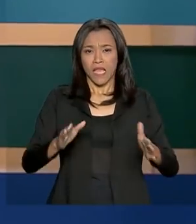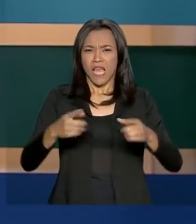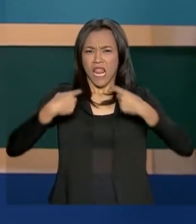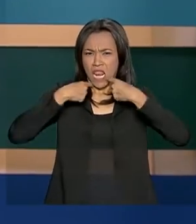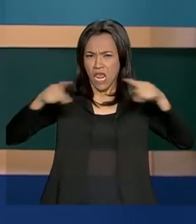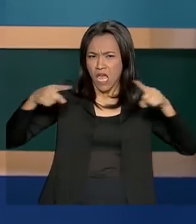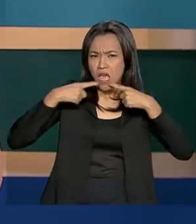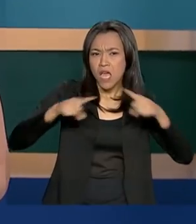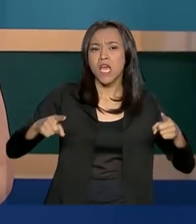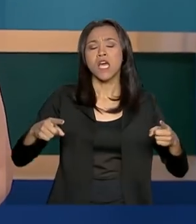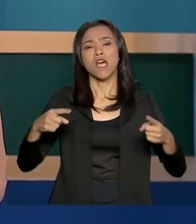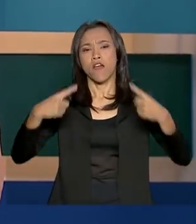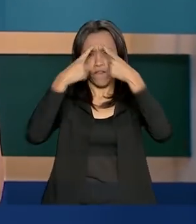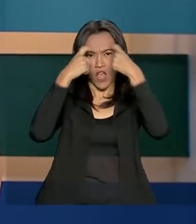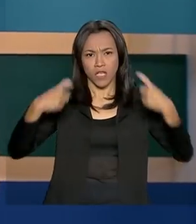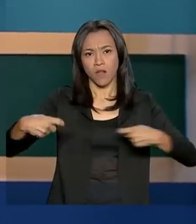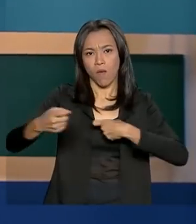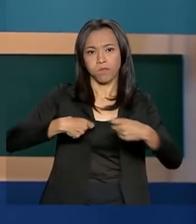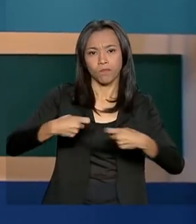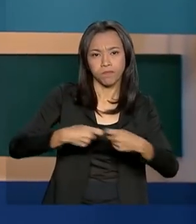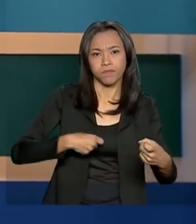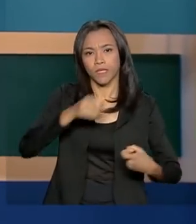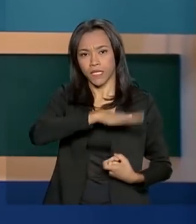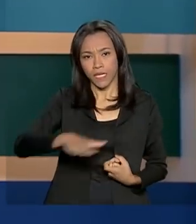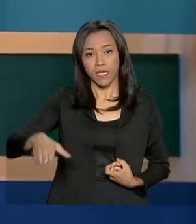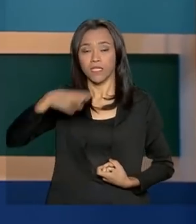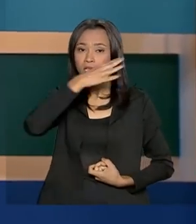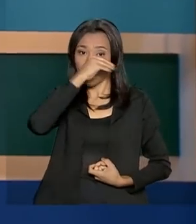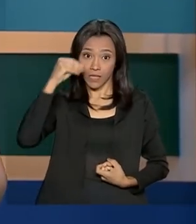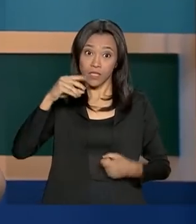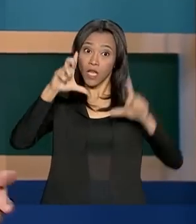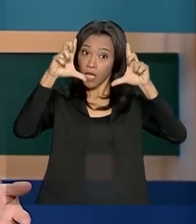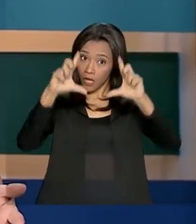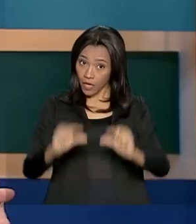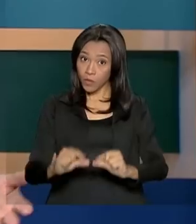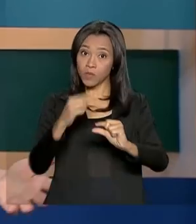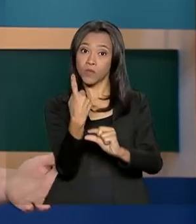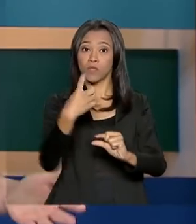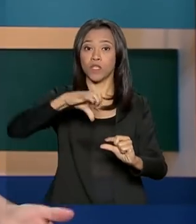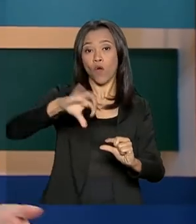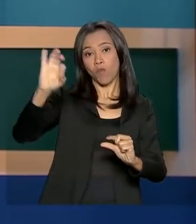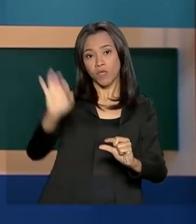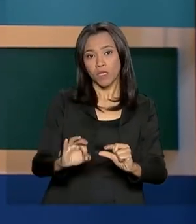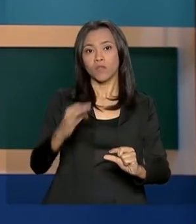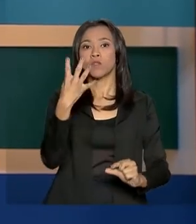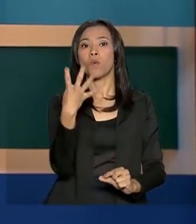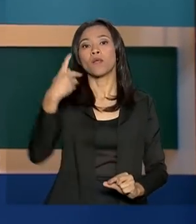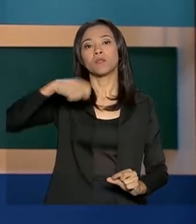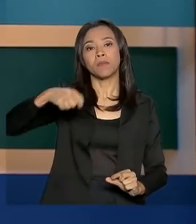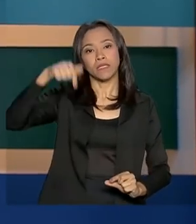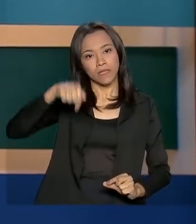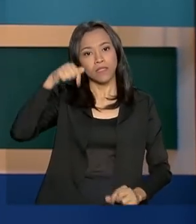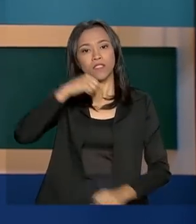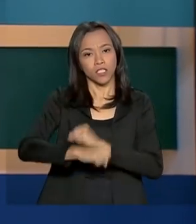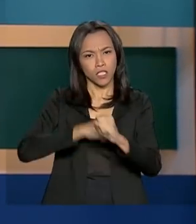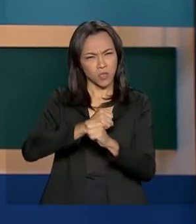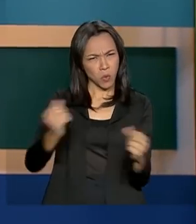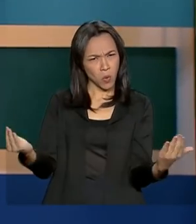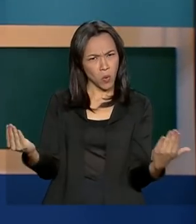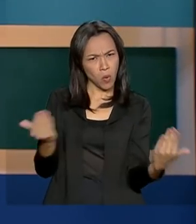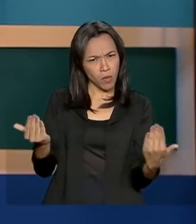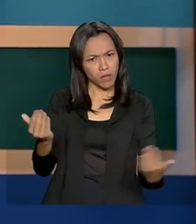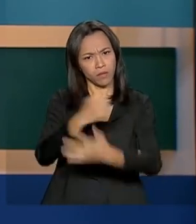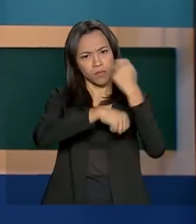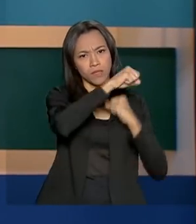violência sexual contra crianças e adolescentes caíram 19% nos quatro primeiros meses deste ano, em comparação com o ano passado.